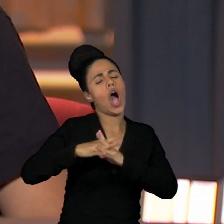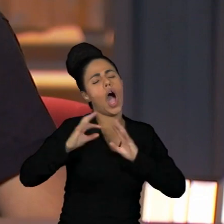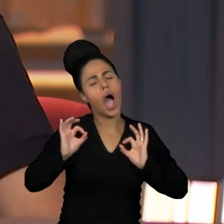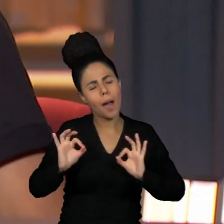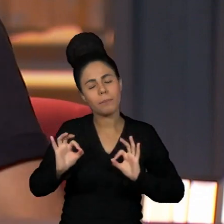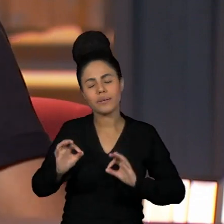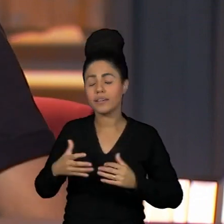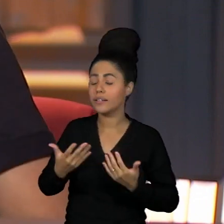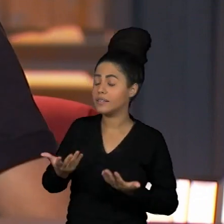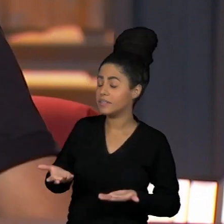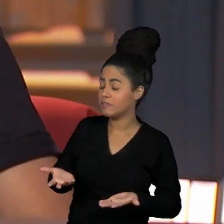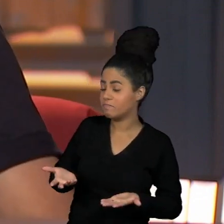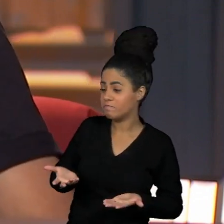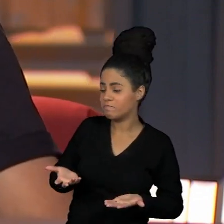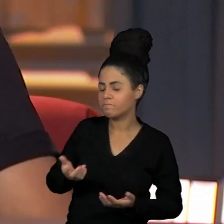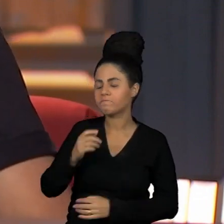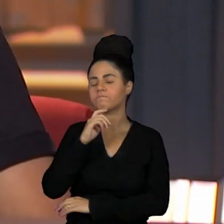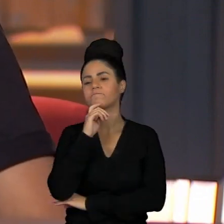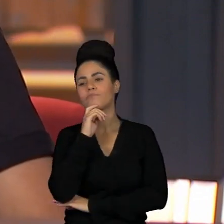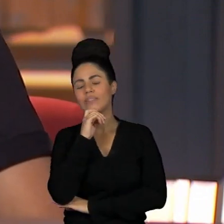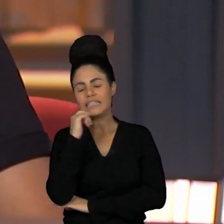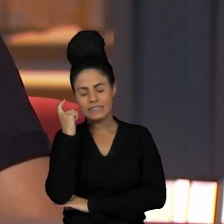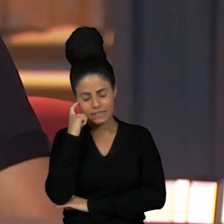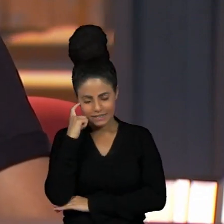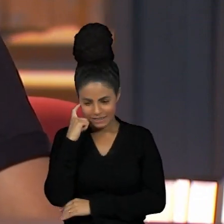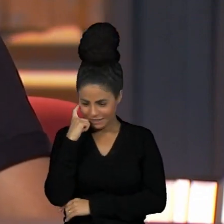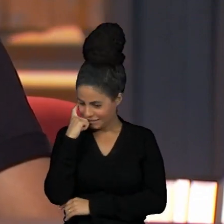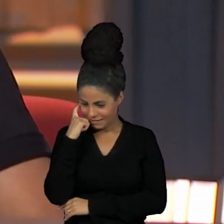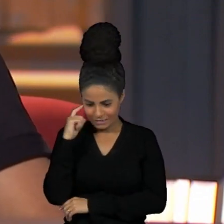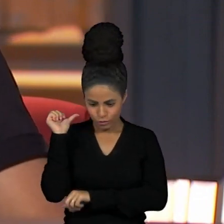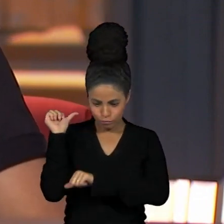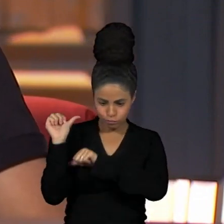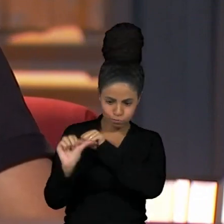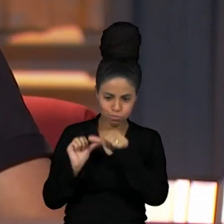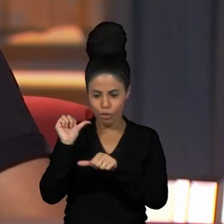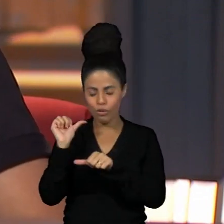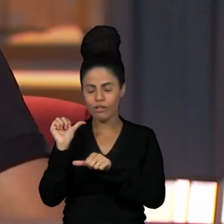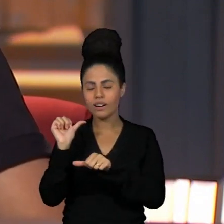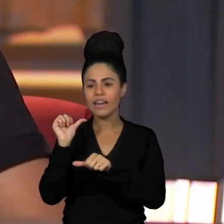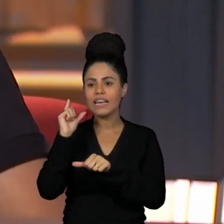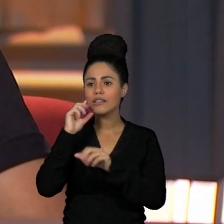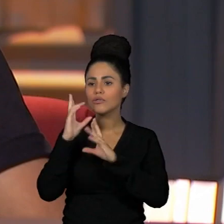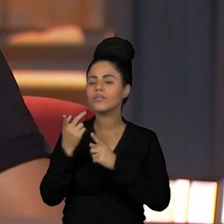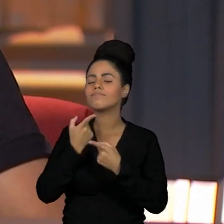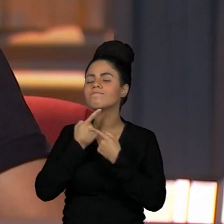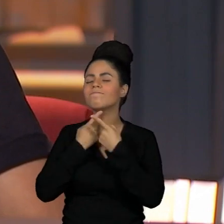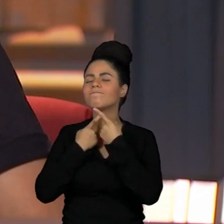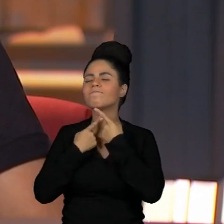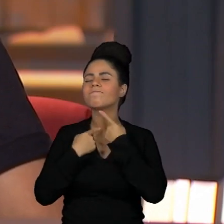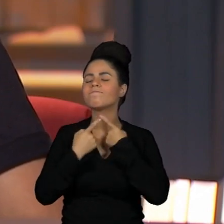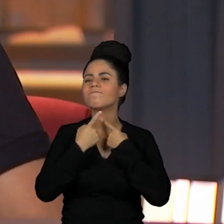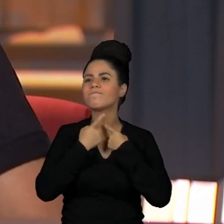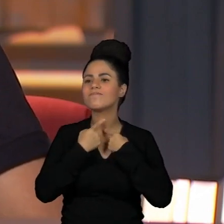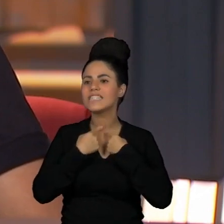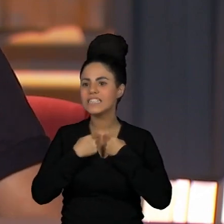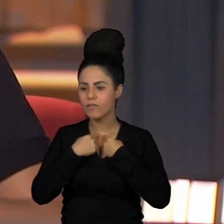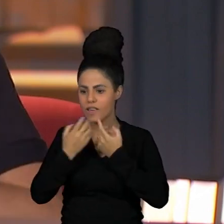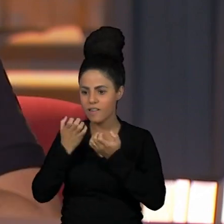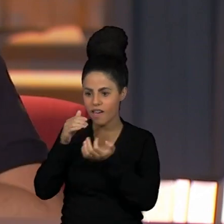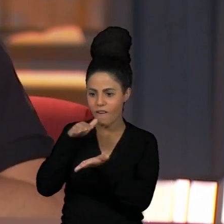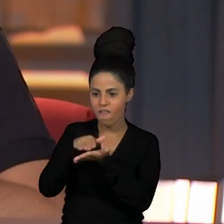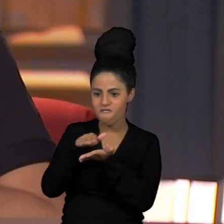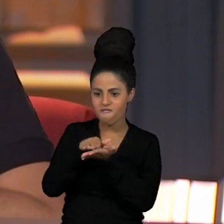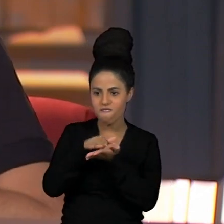assinar. E é muito louco porque todos aqueles desejos de consumo que